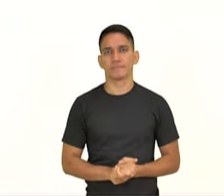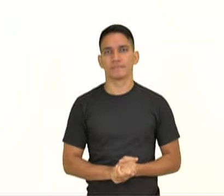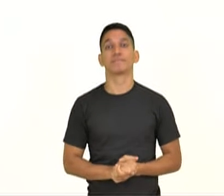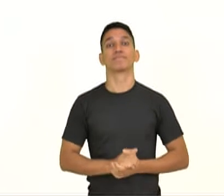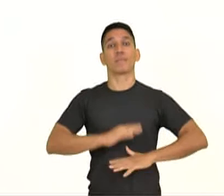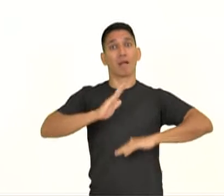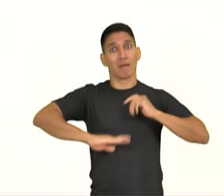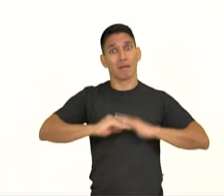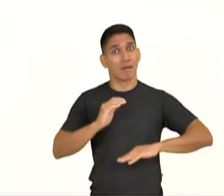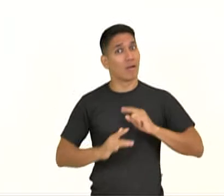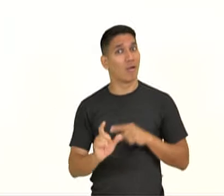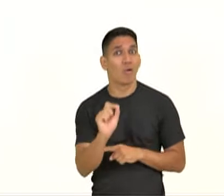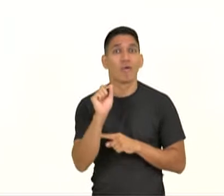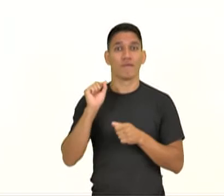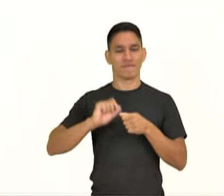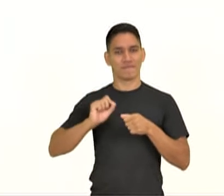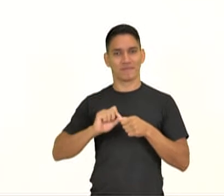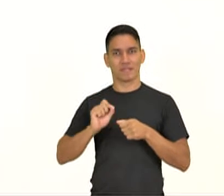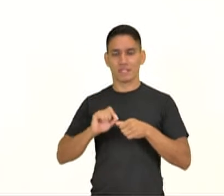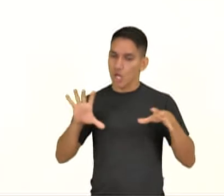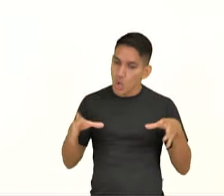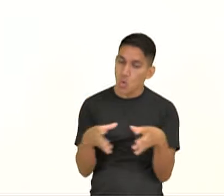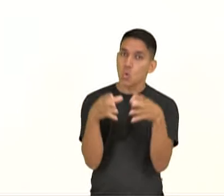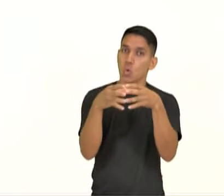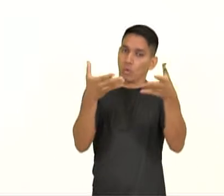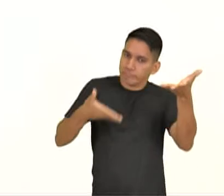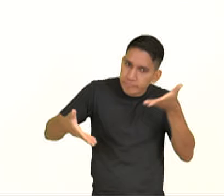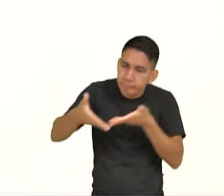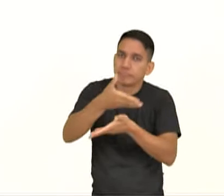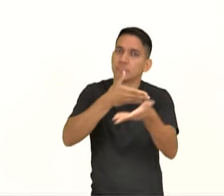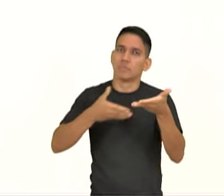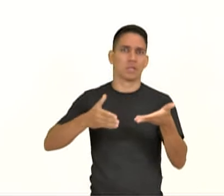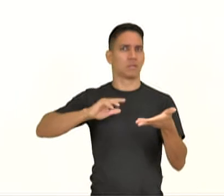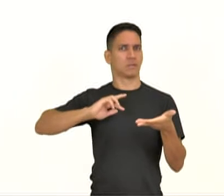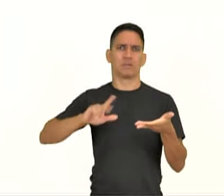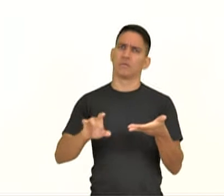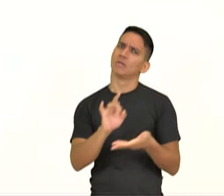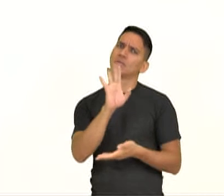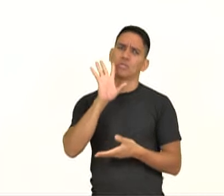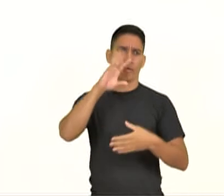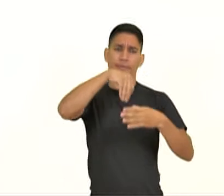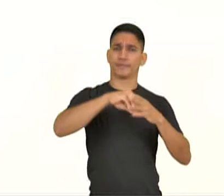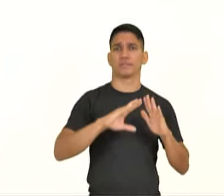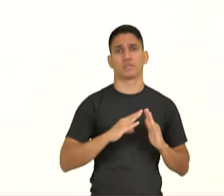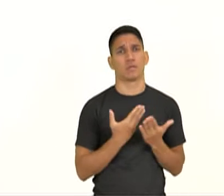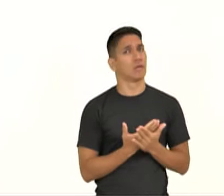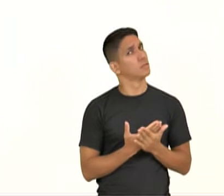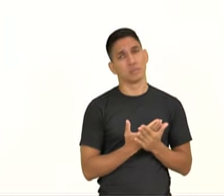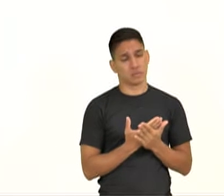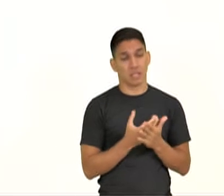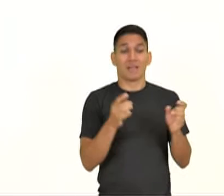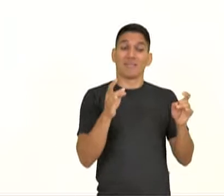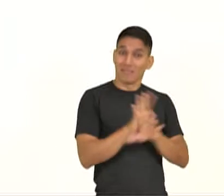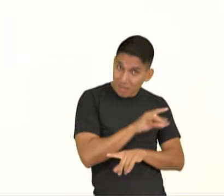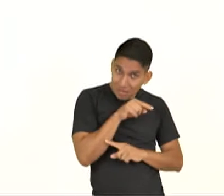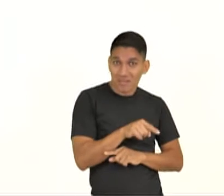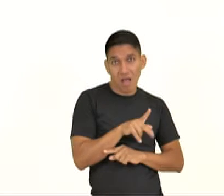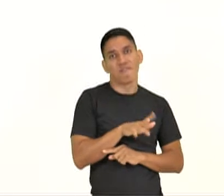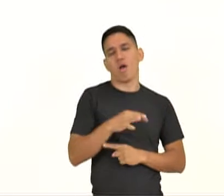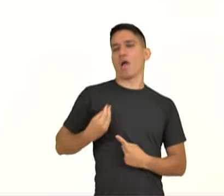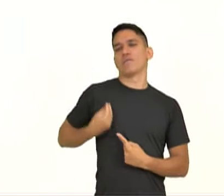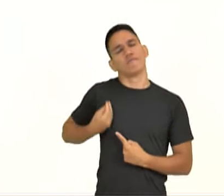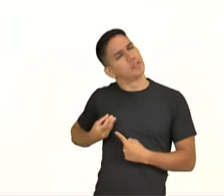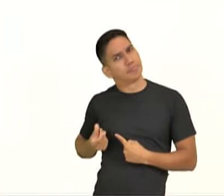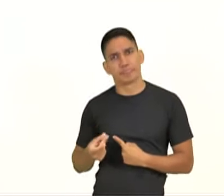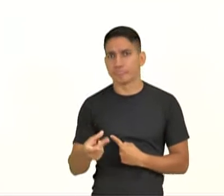do saber fazer coletivo, como eu acabei de citar esse exemplo, e não é só dentro da escola, isso vai ser levado para a vida inteira, dentro